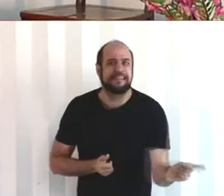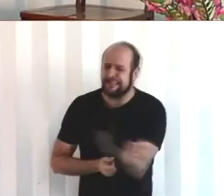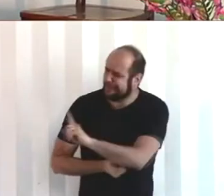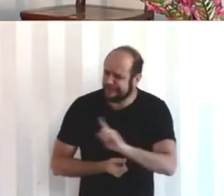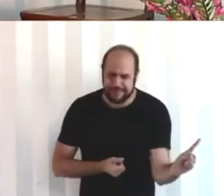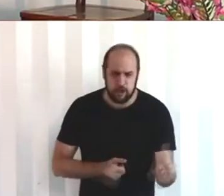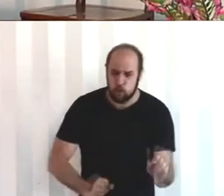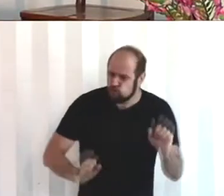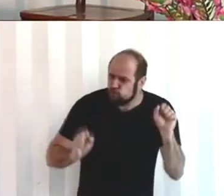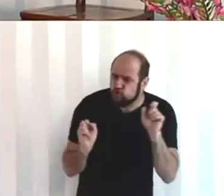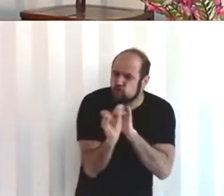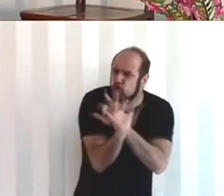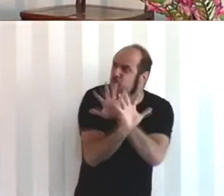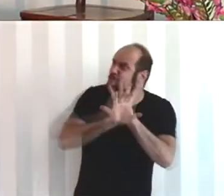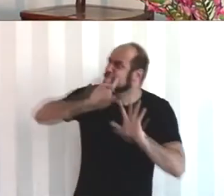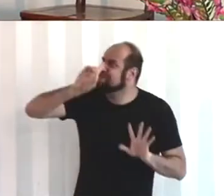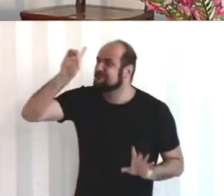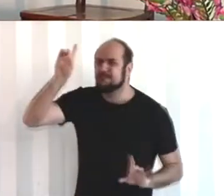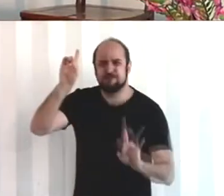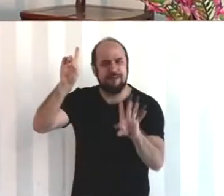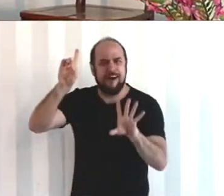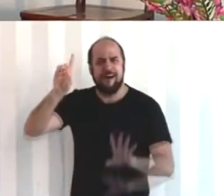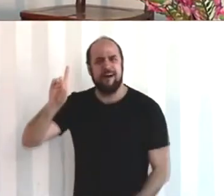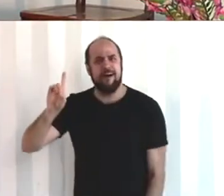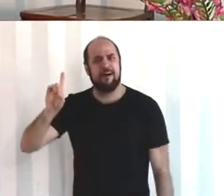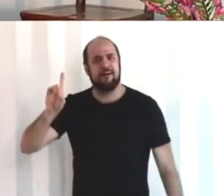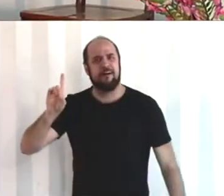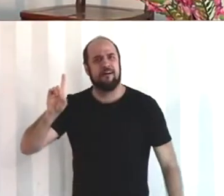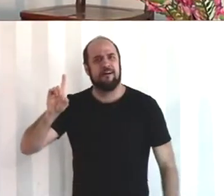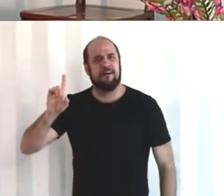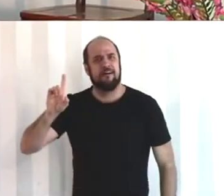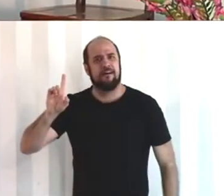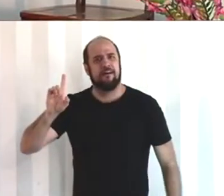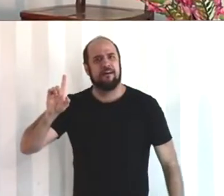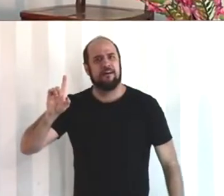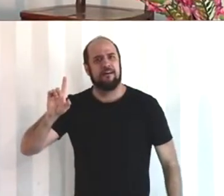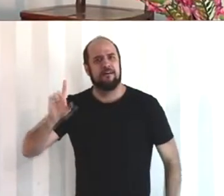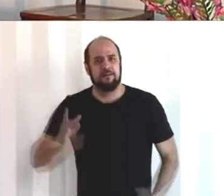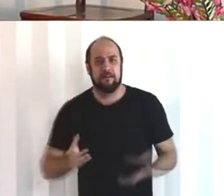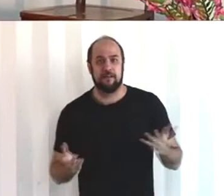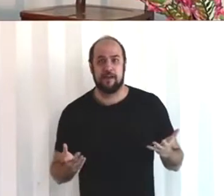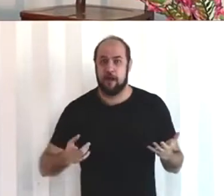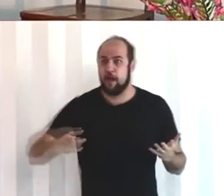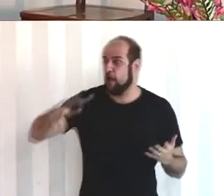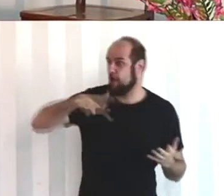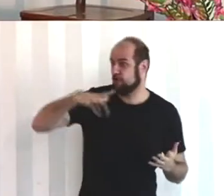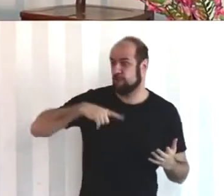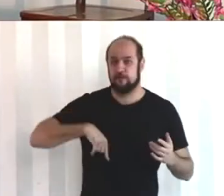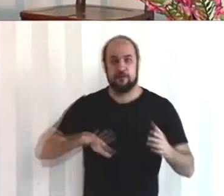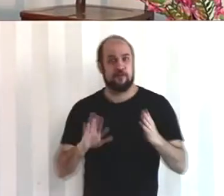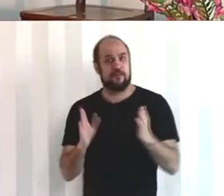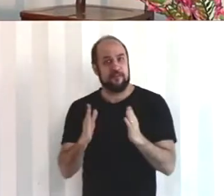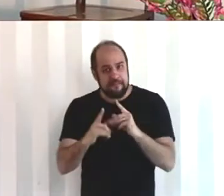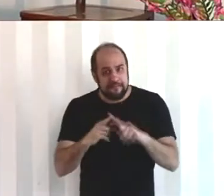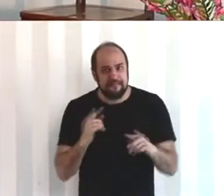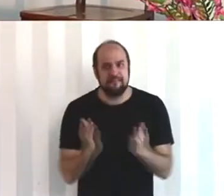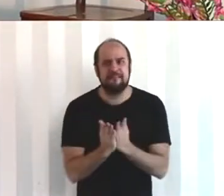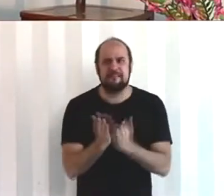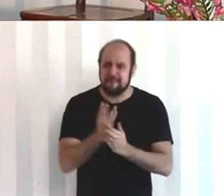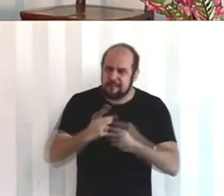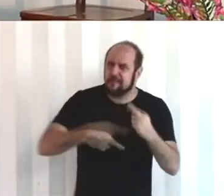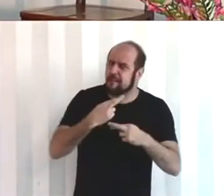glória seja dada a Deus. E nós corremos o risco, como igreja genuinamente cristã e